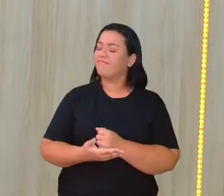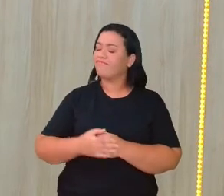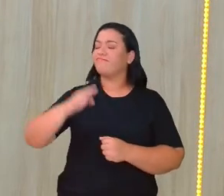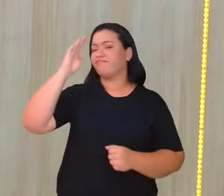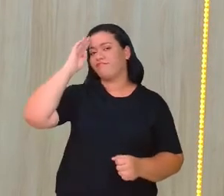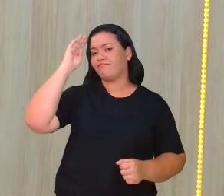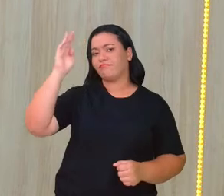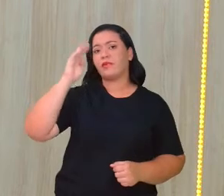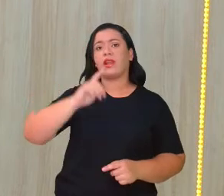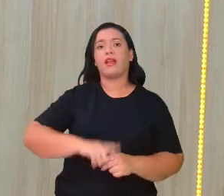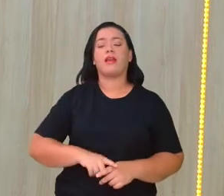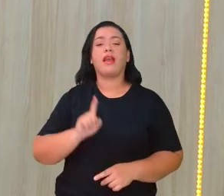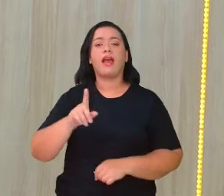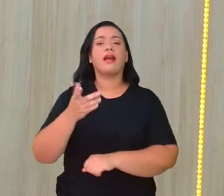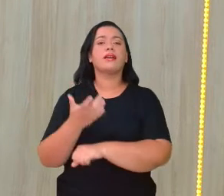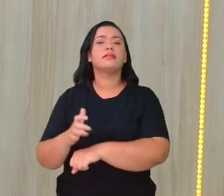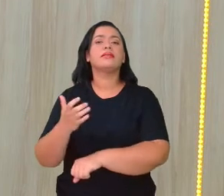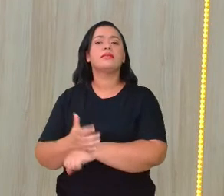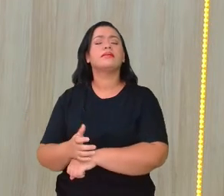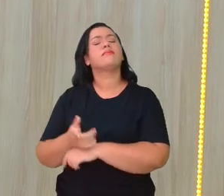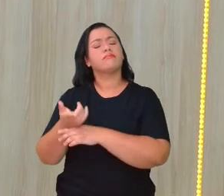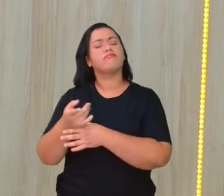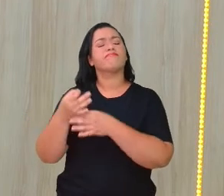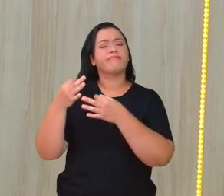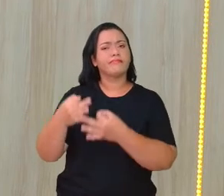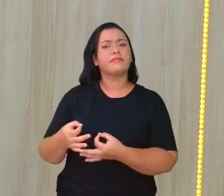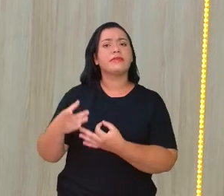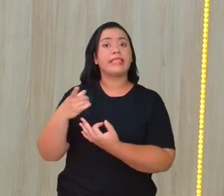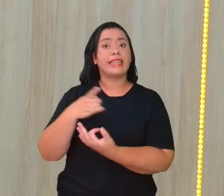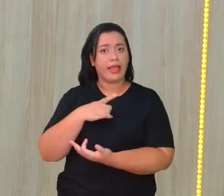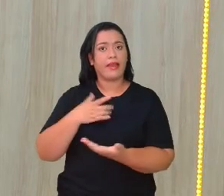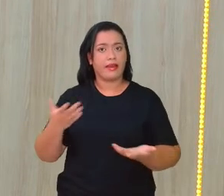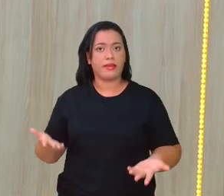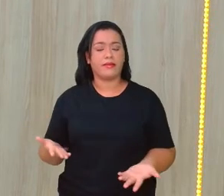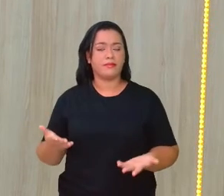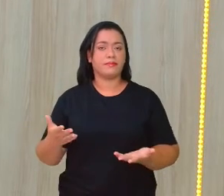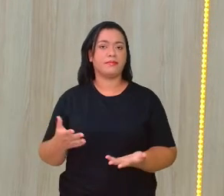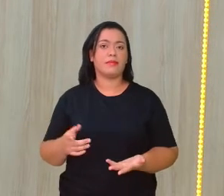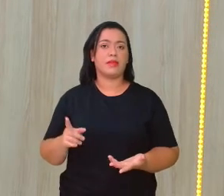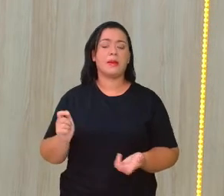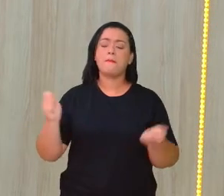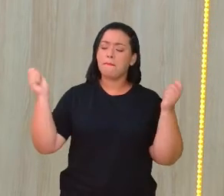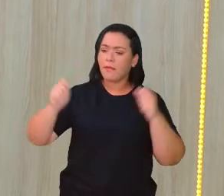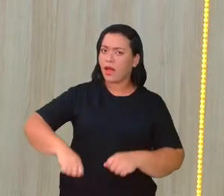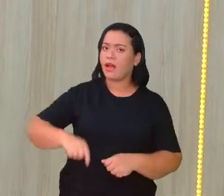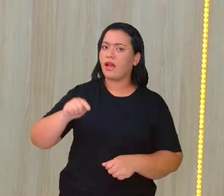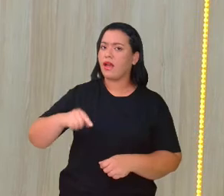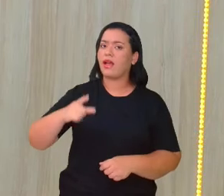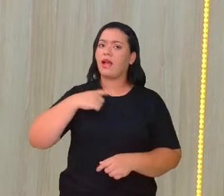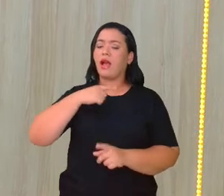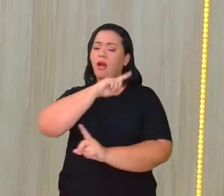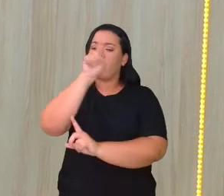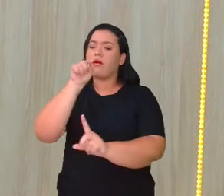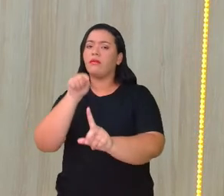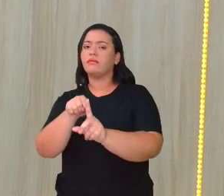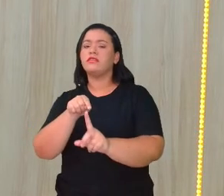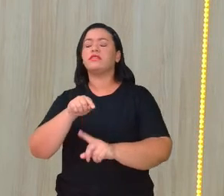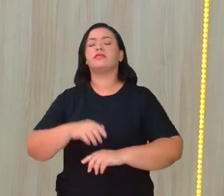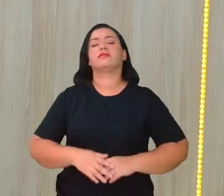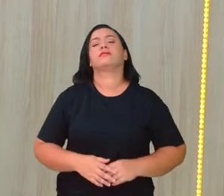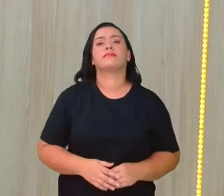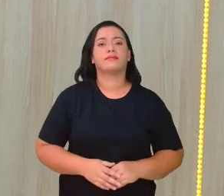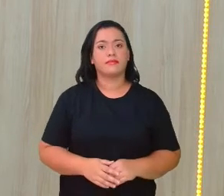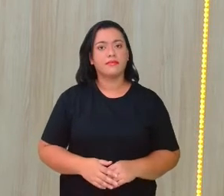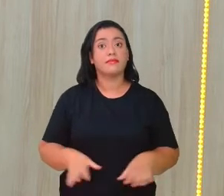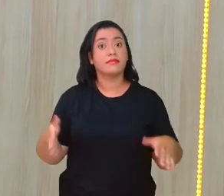para que o treinamento ele seja eficaz, eficiente, que ele dê conta ali do objetivo a ser